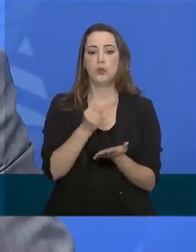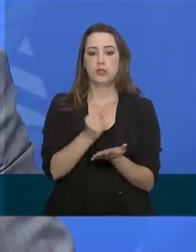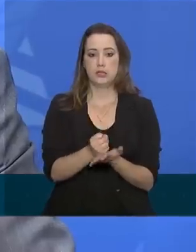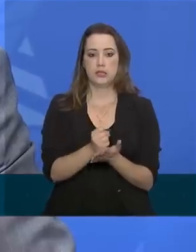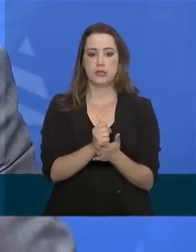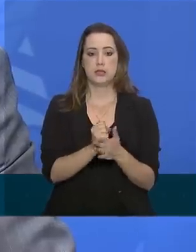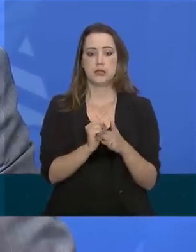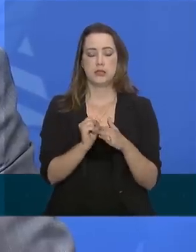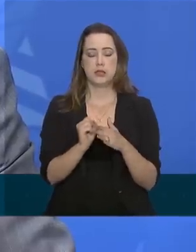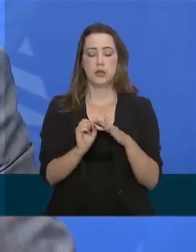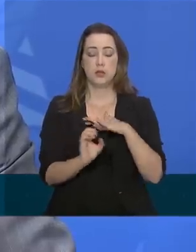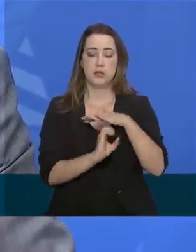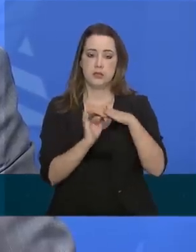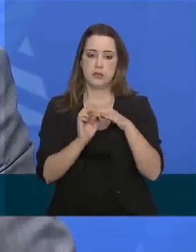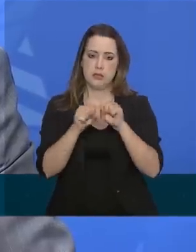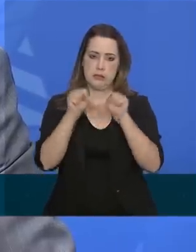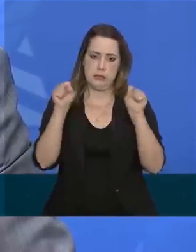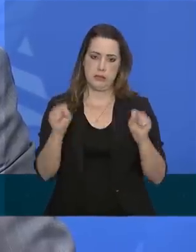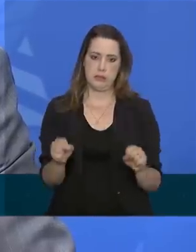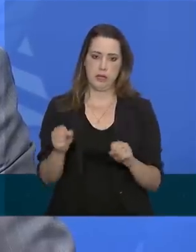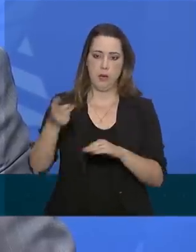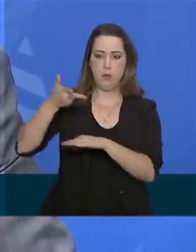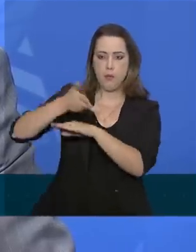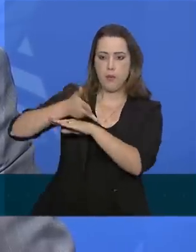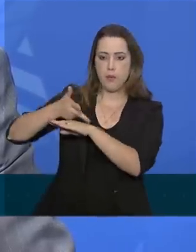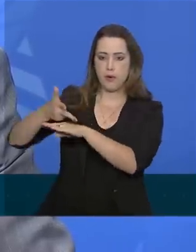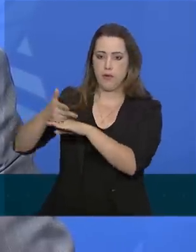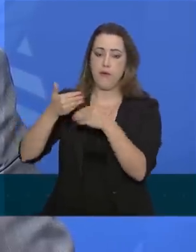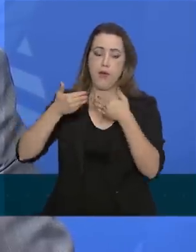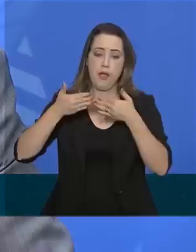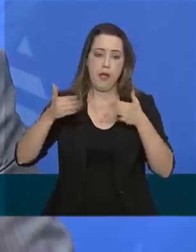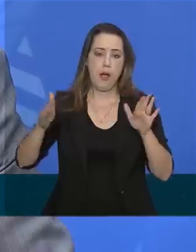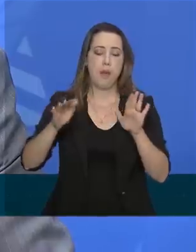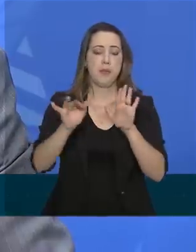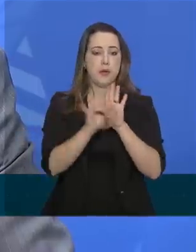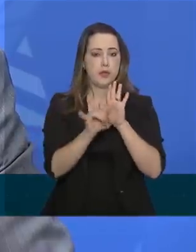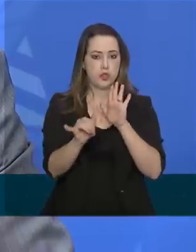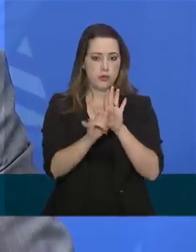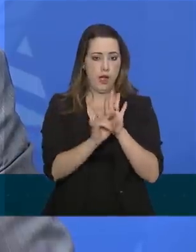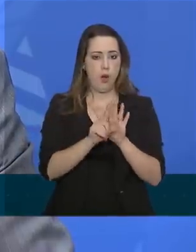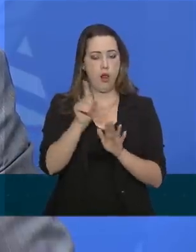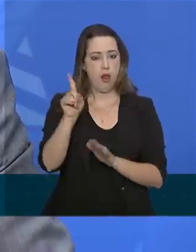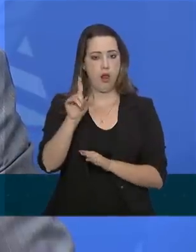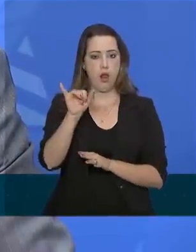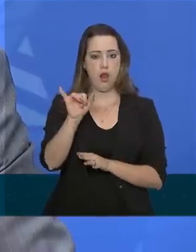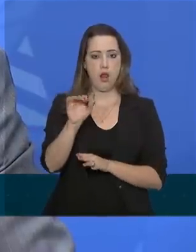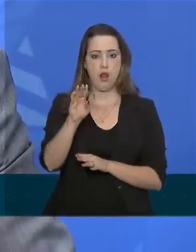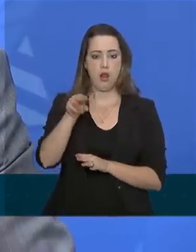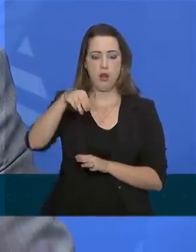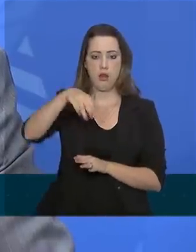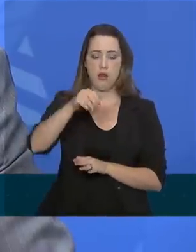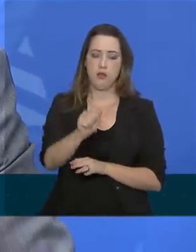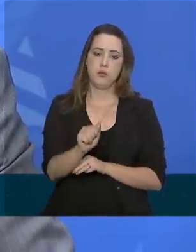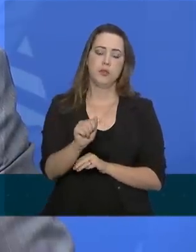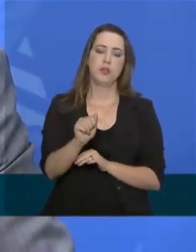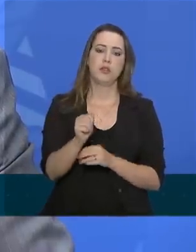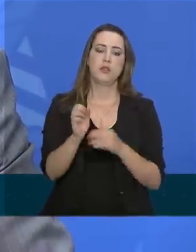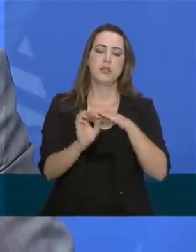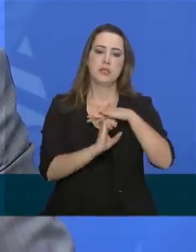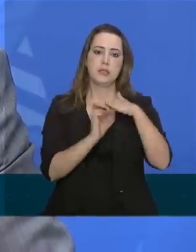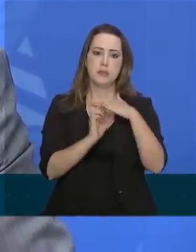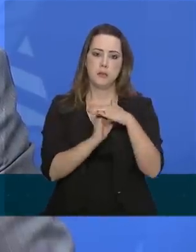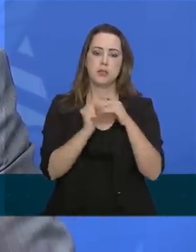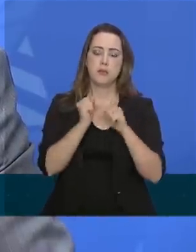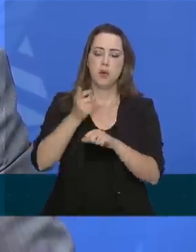propriamente dita é será aberta o processo licitatório lá no ibama para que essas essas imagens de alta resolução